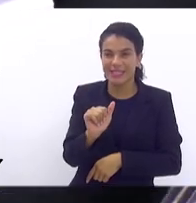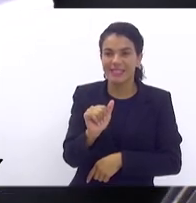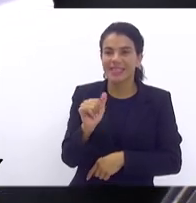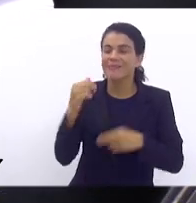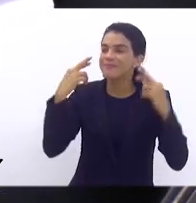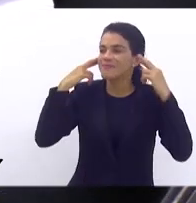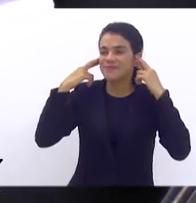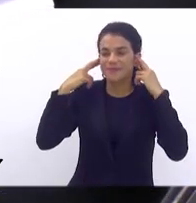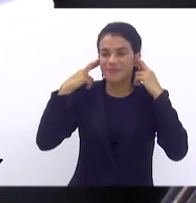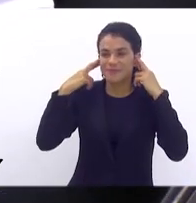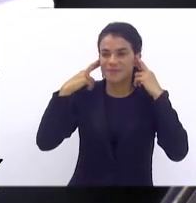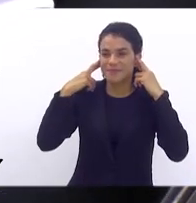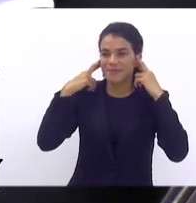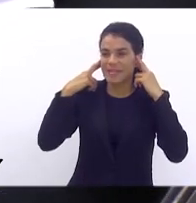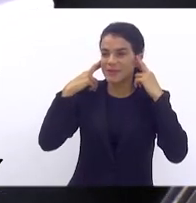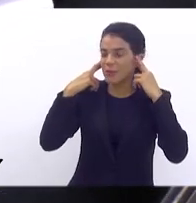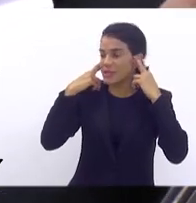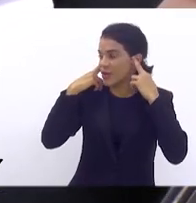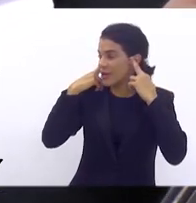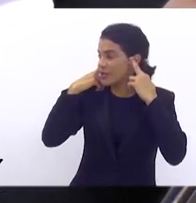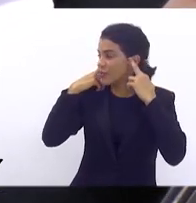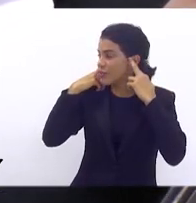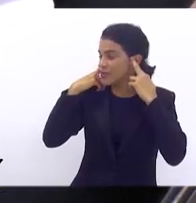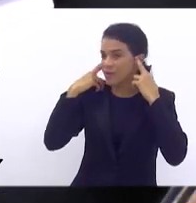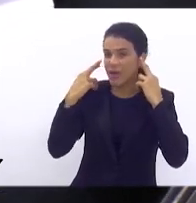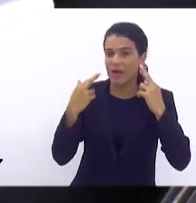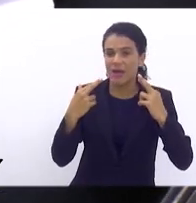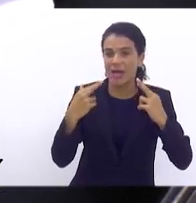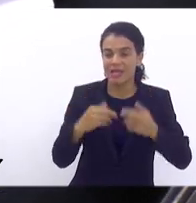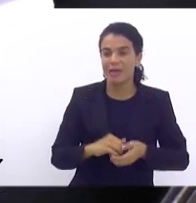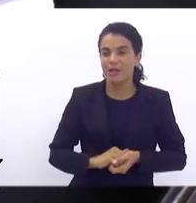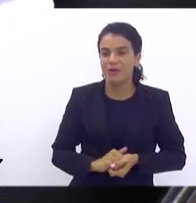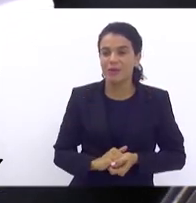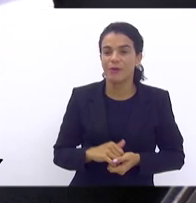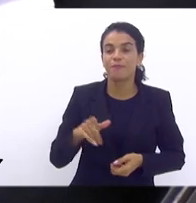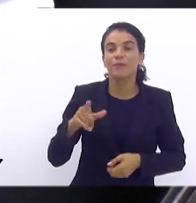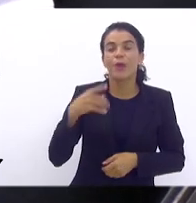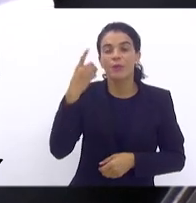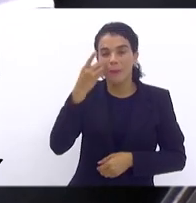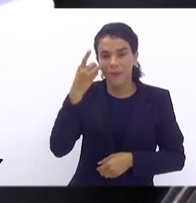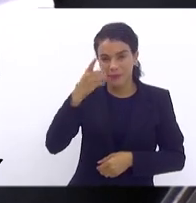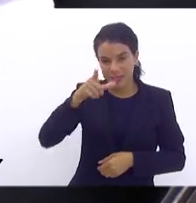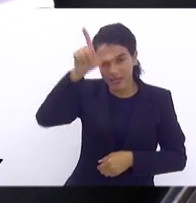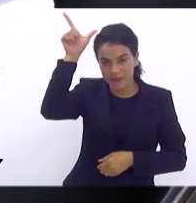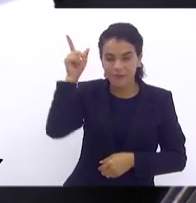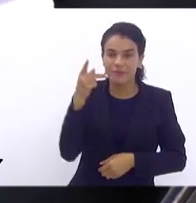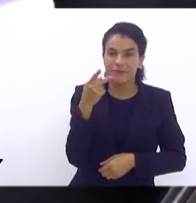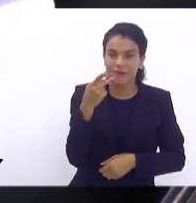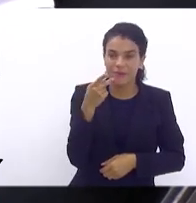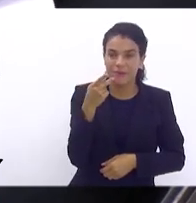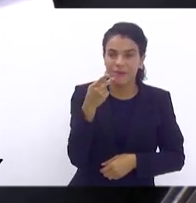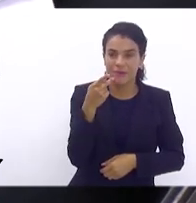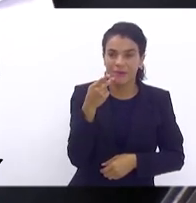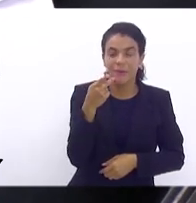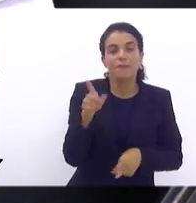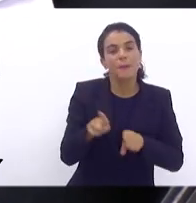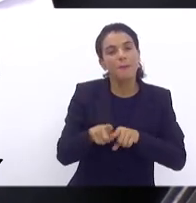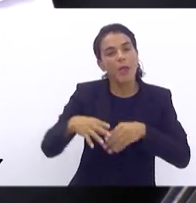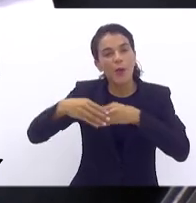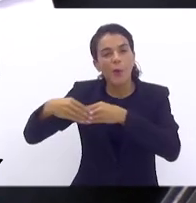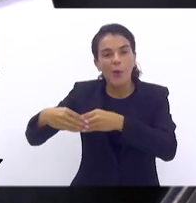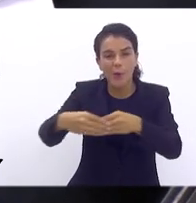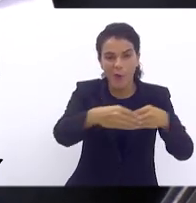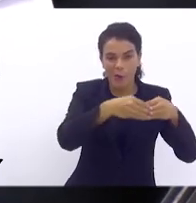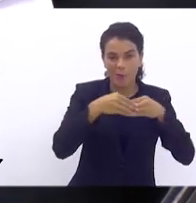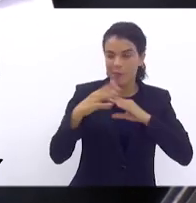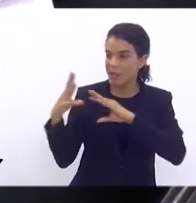participar de nenhum ato formal com a senhora deputada Dani Monteiro Deputado Luiz Paulo cumprimento também as demais